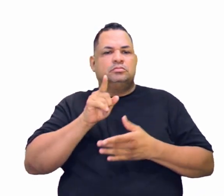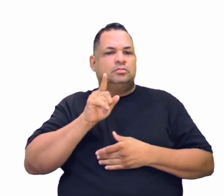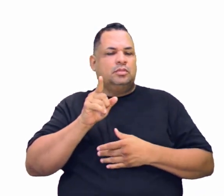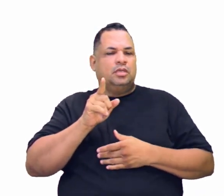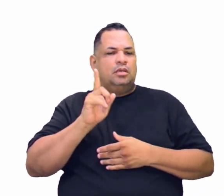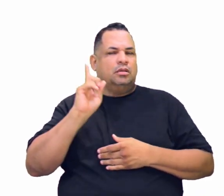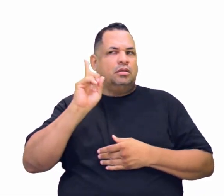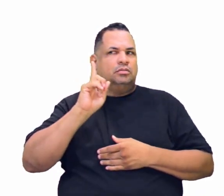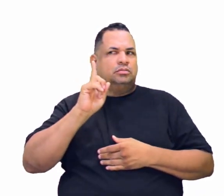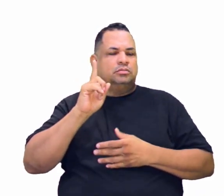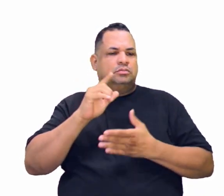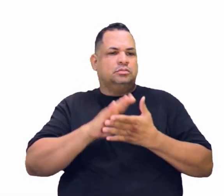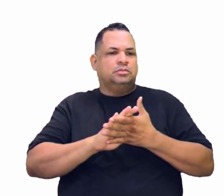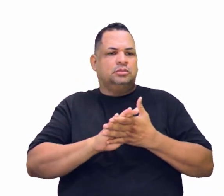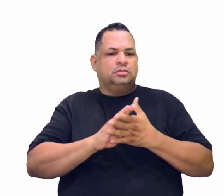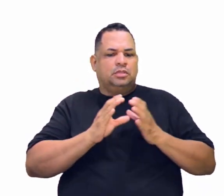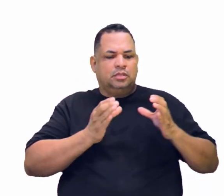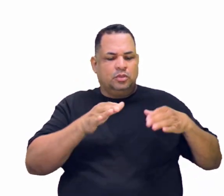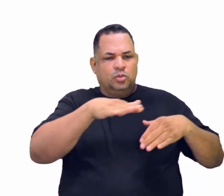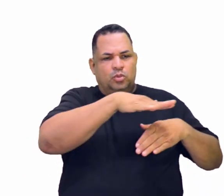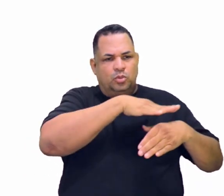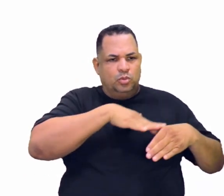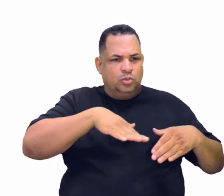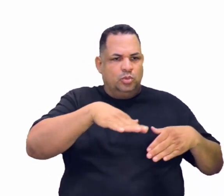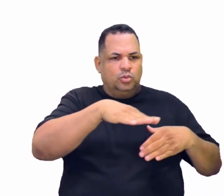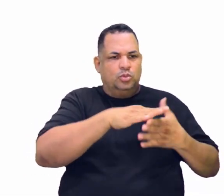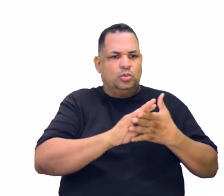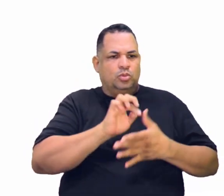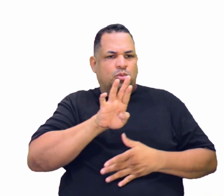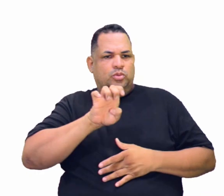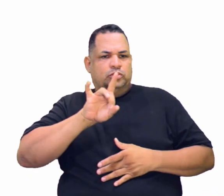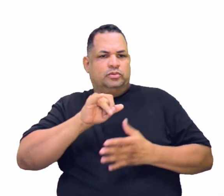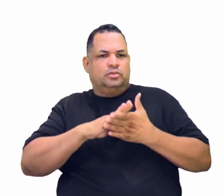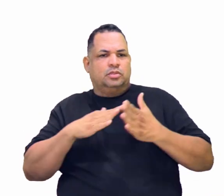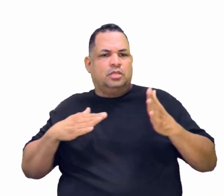reserva Roosevelt, até Ji-Paraná.